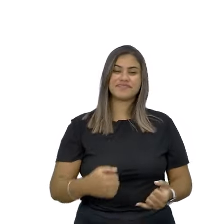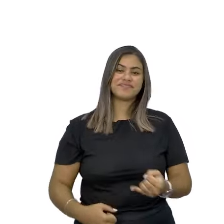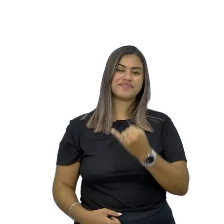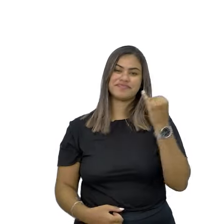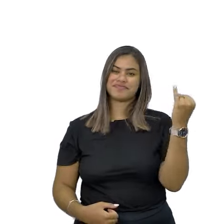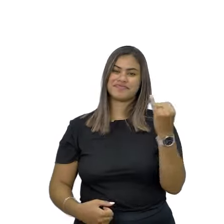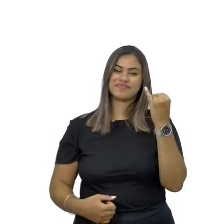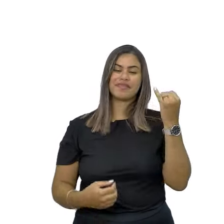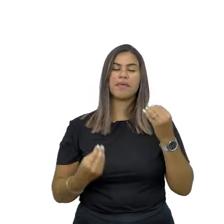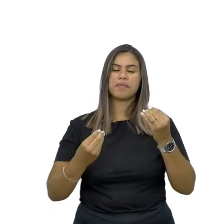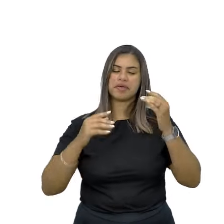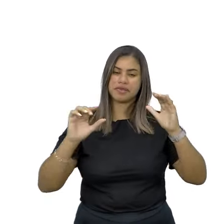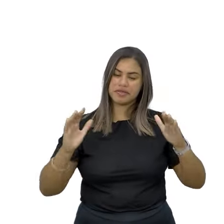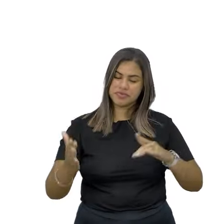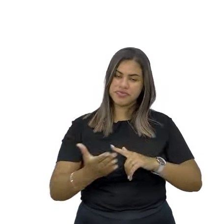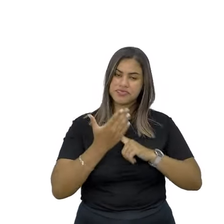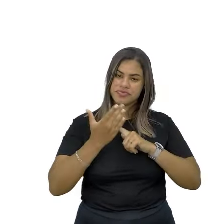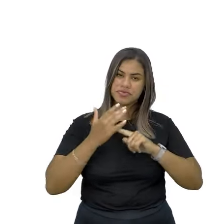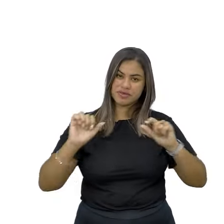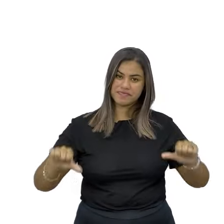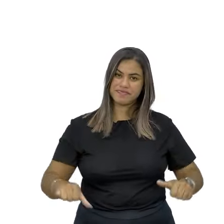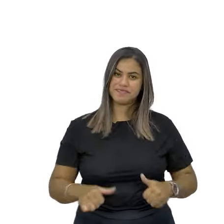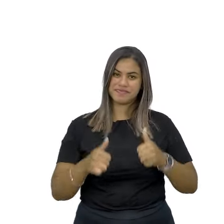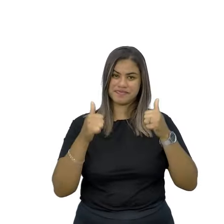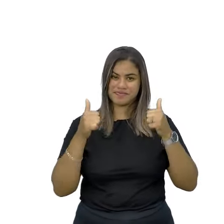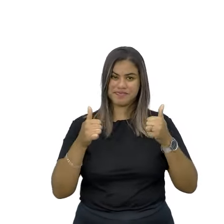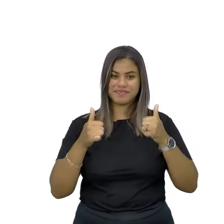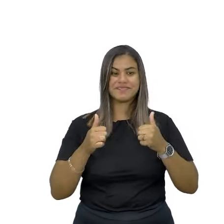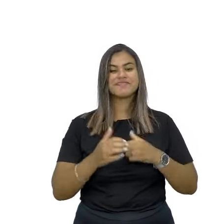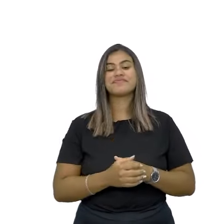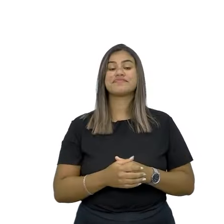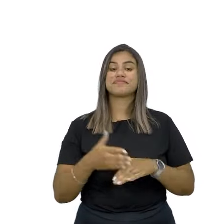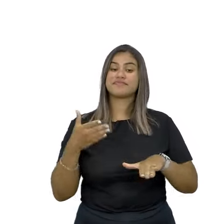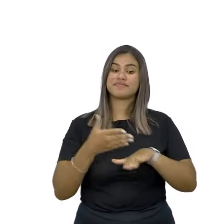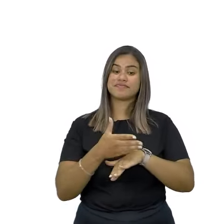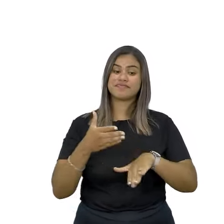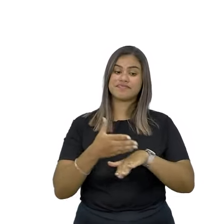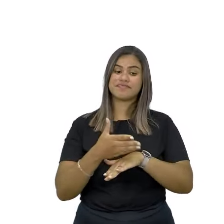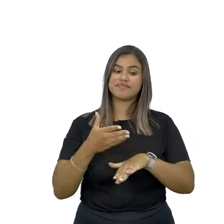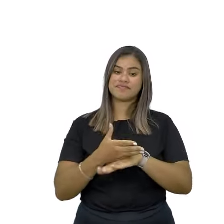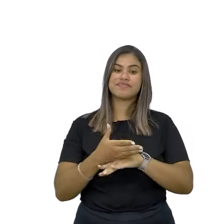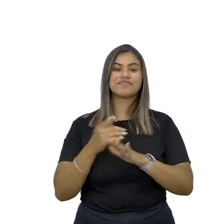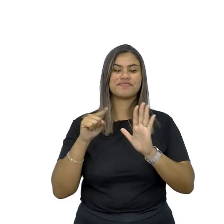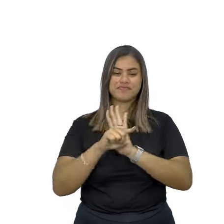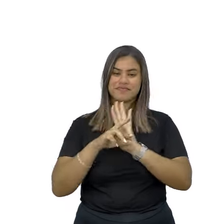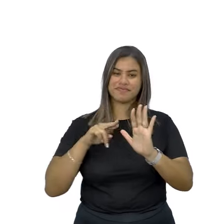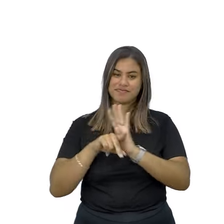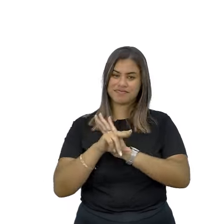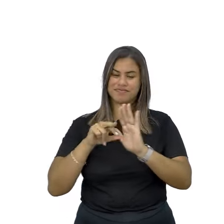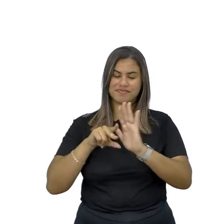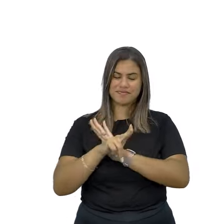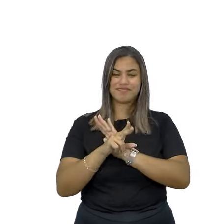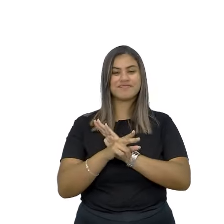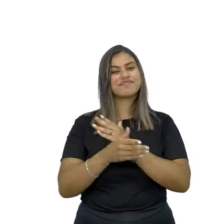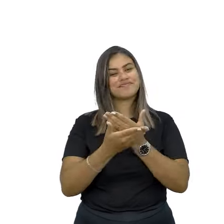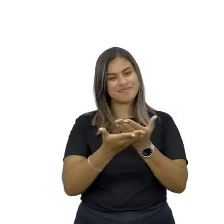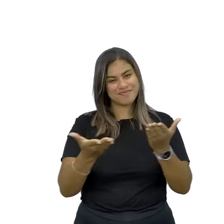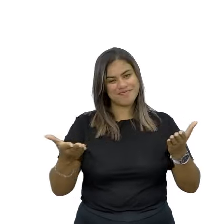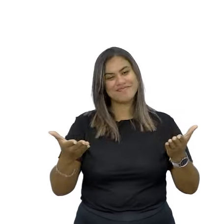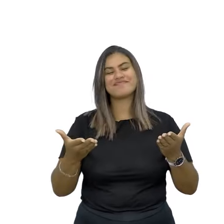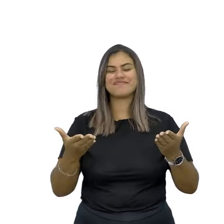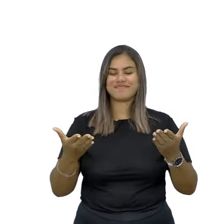para o aperfeiçoamento de futuras ações. Acesse a enquete e participe. Contamos com a